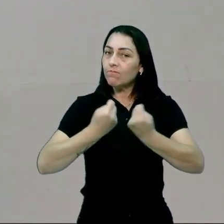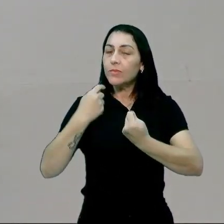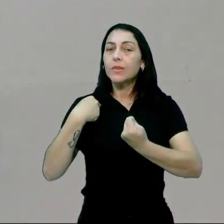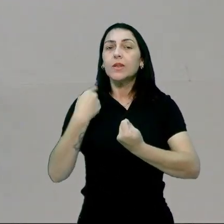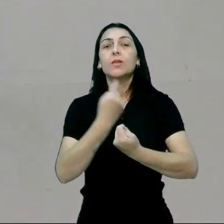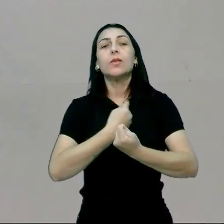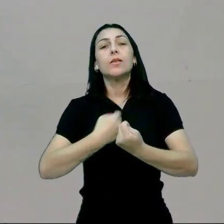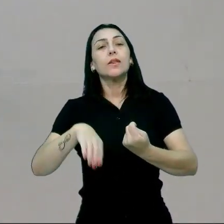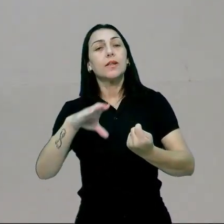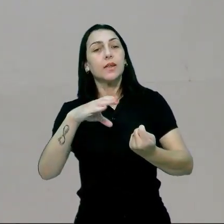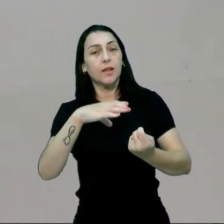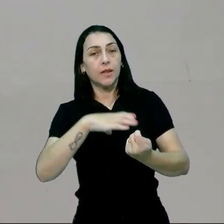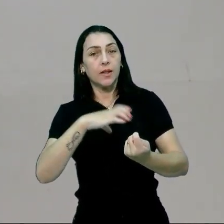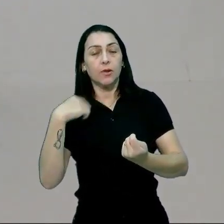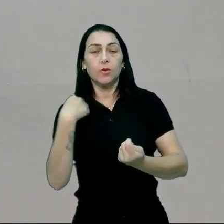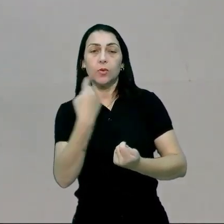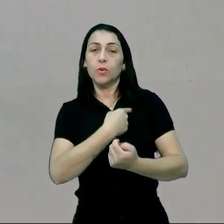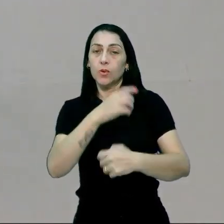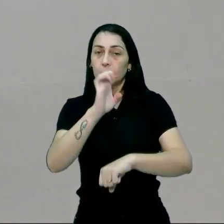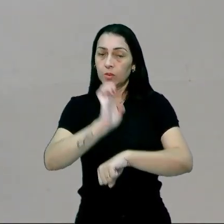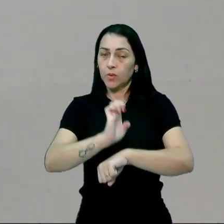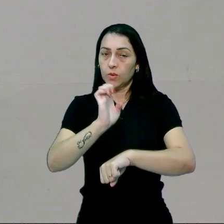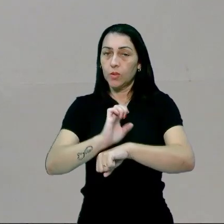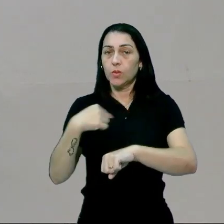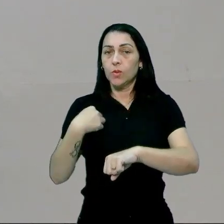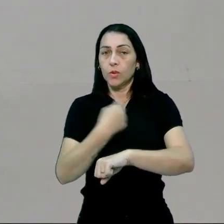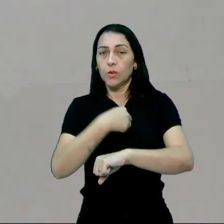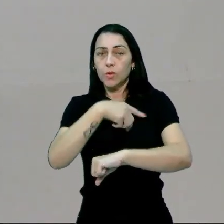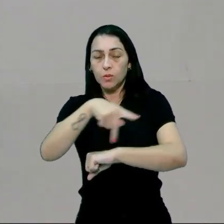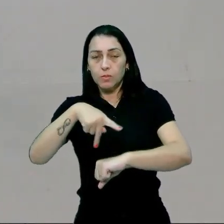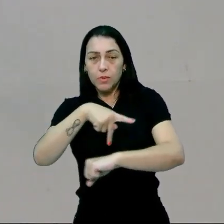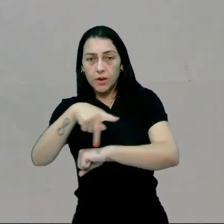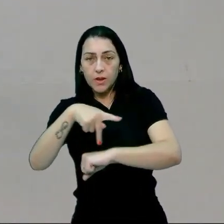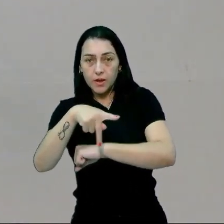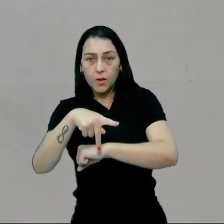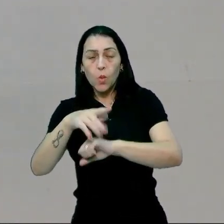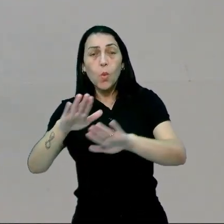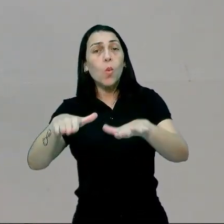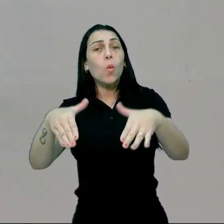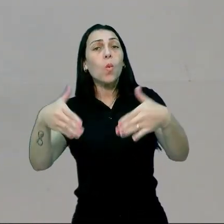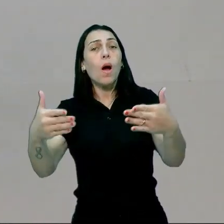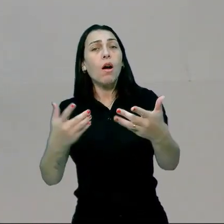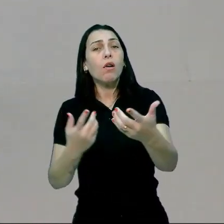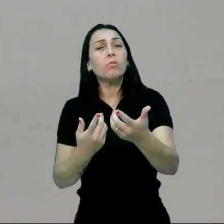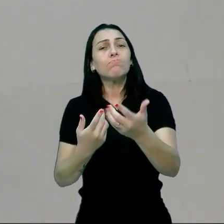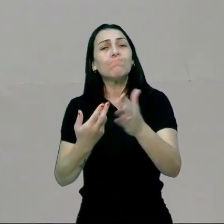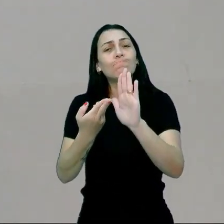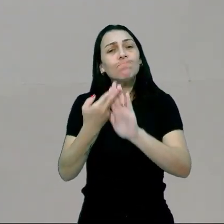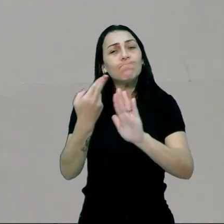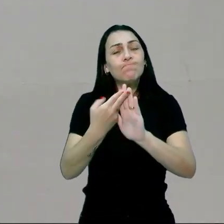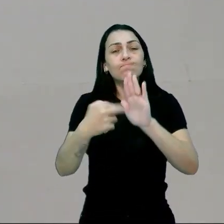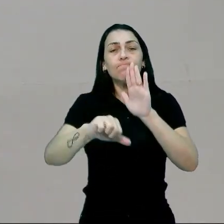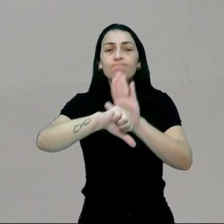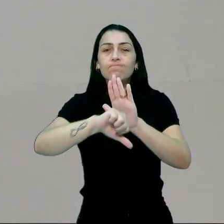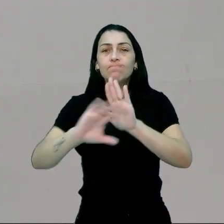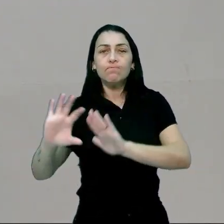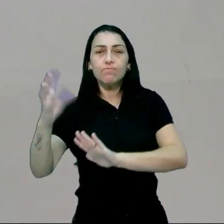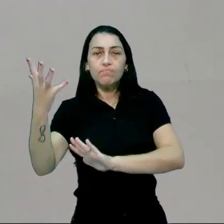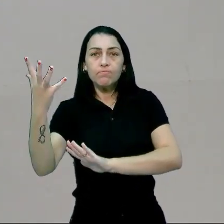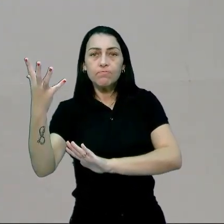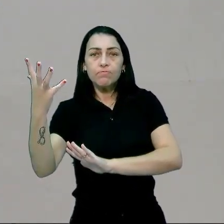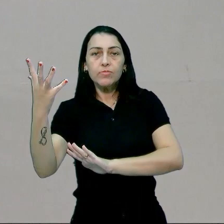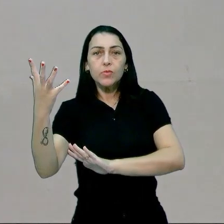nossa cidade, no nosso estado, no nosso país, com qual regularidade a criminalidade